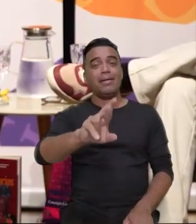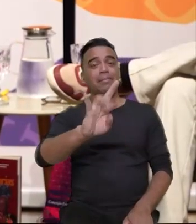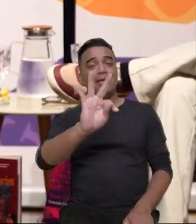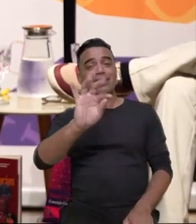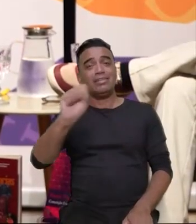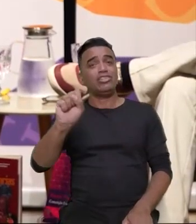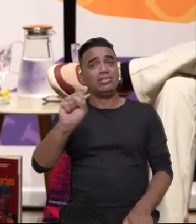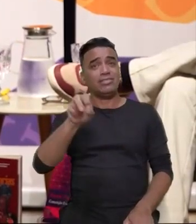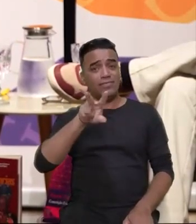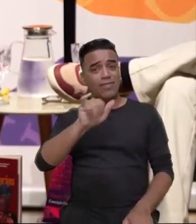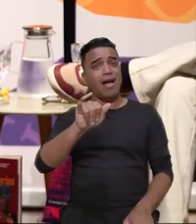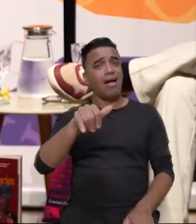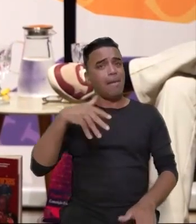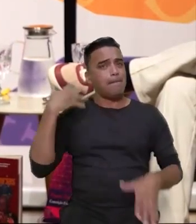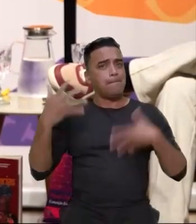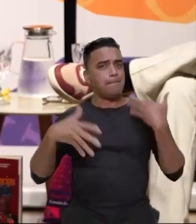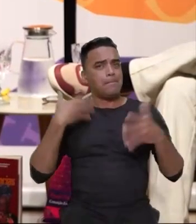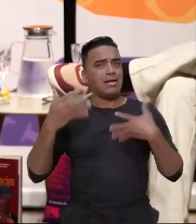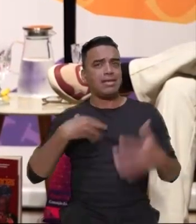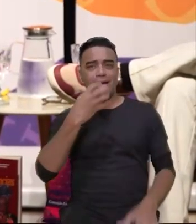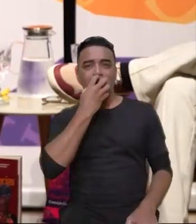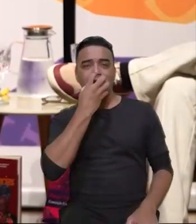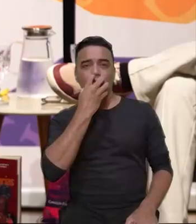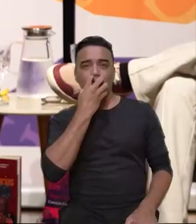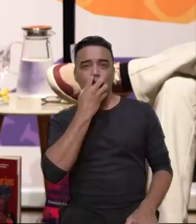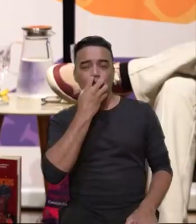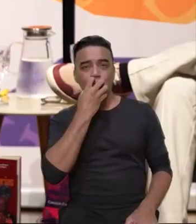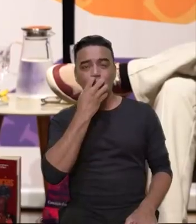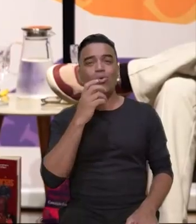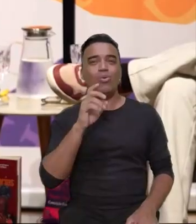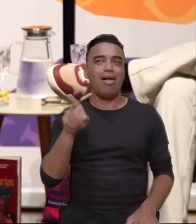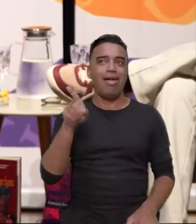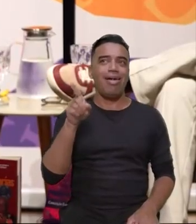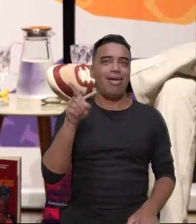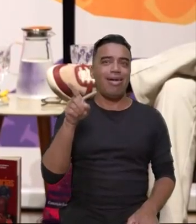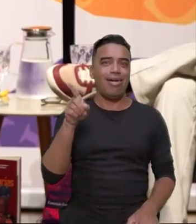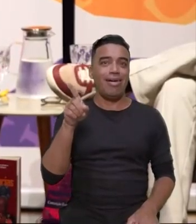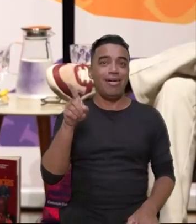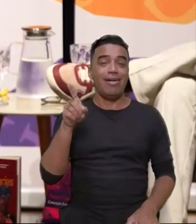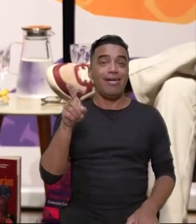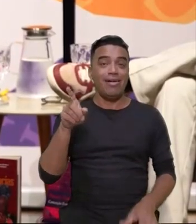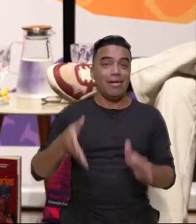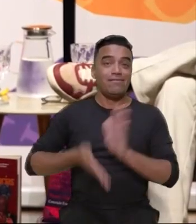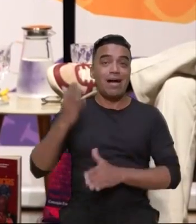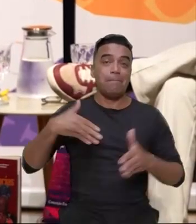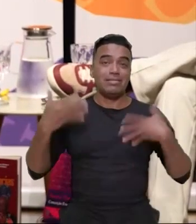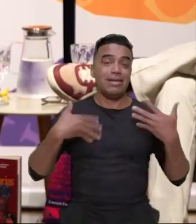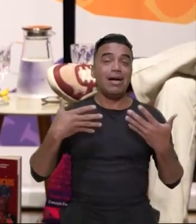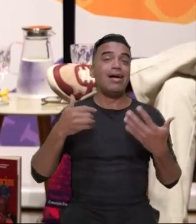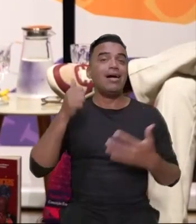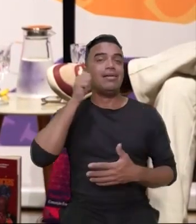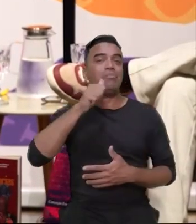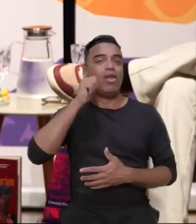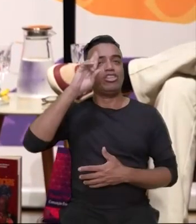com o cachorrinho e a patroa deixa o menininho no elevador. Eu tive a oportunidade, em